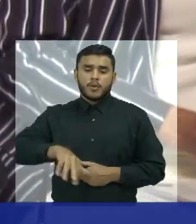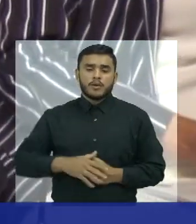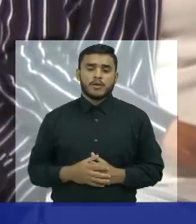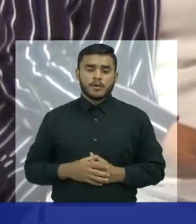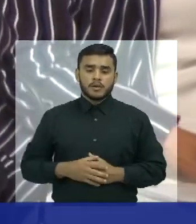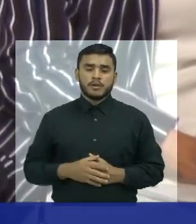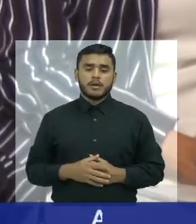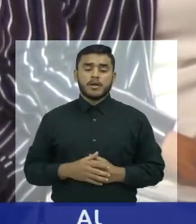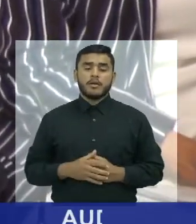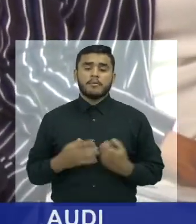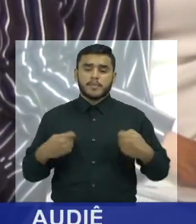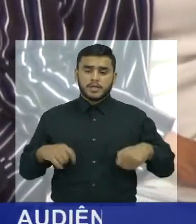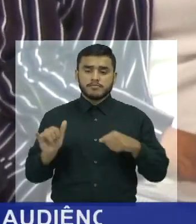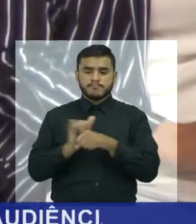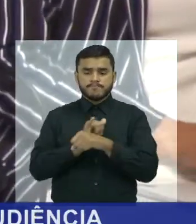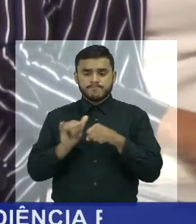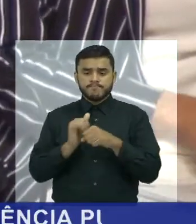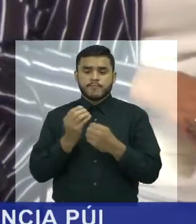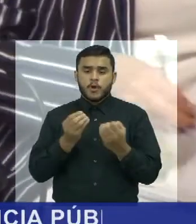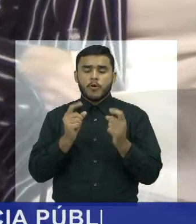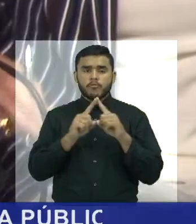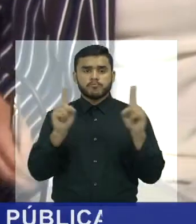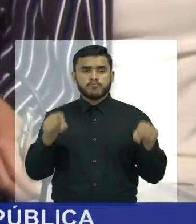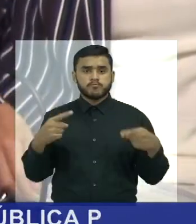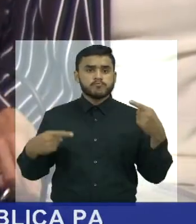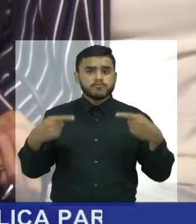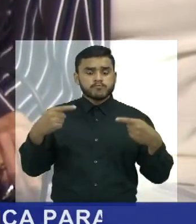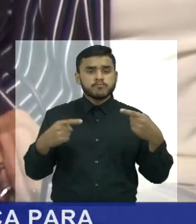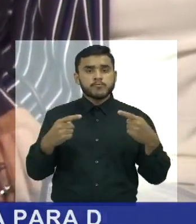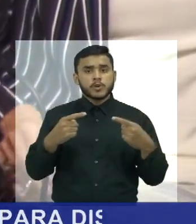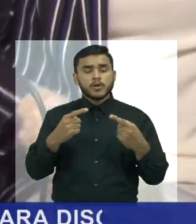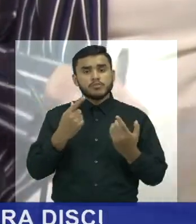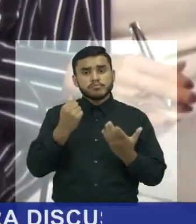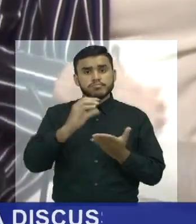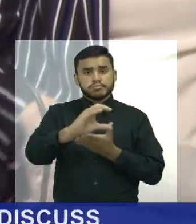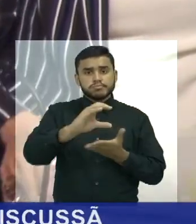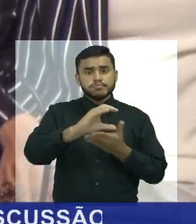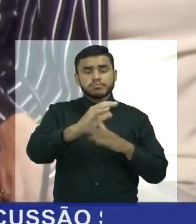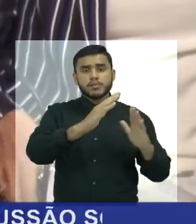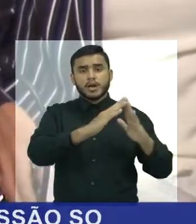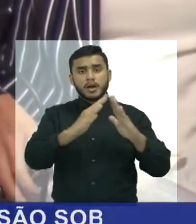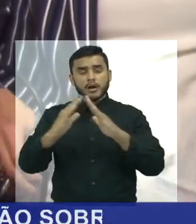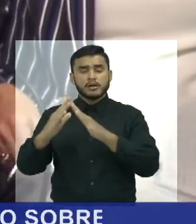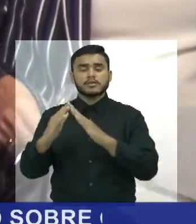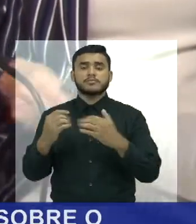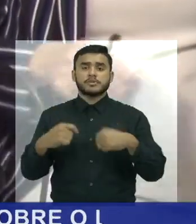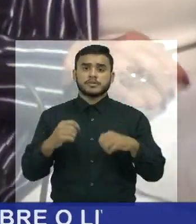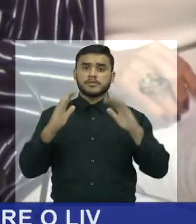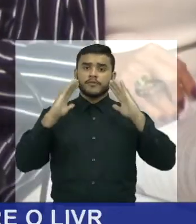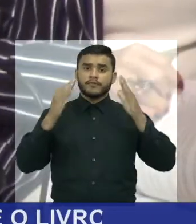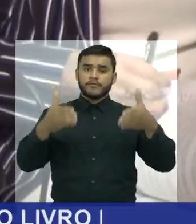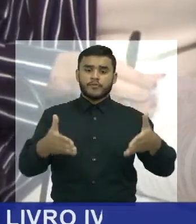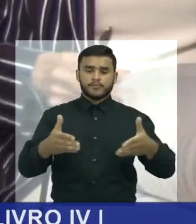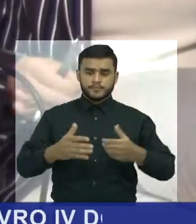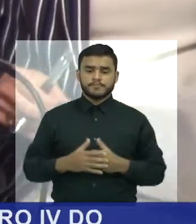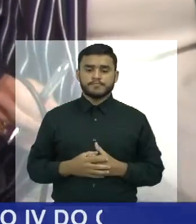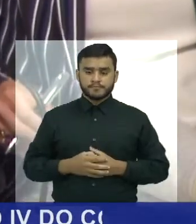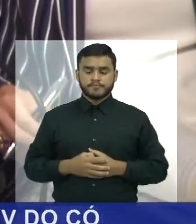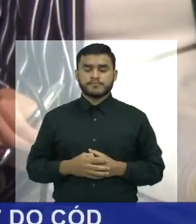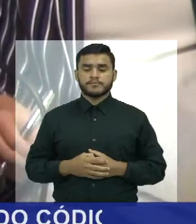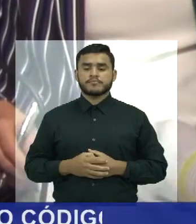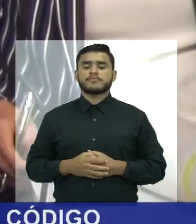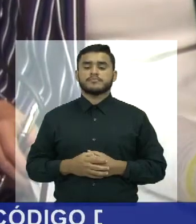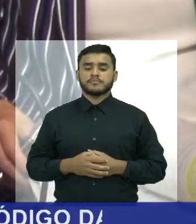política habitacional e a disponibilização de recursos orçamentários que compete, por exemplo, à Câmara Municipal. Então, de uma maneira geral,